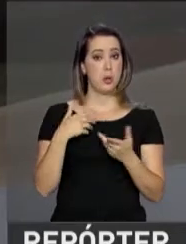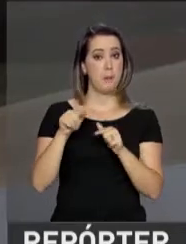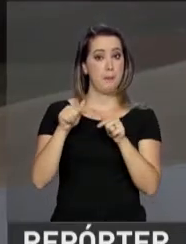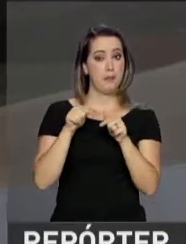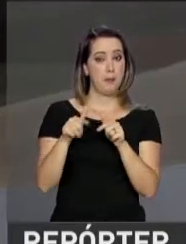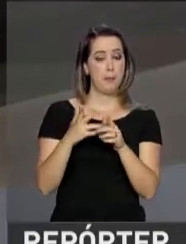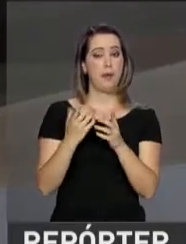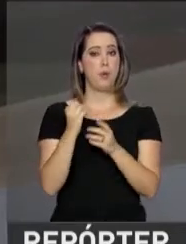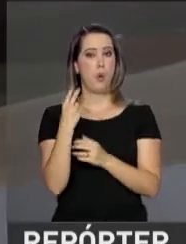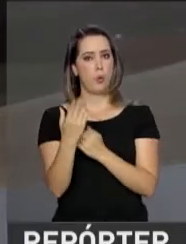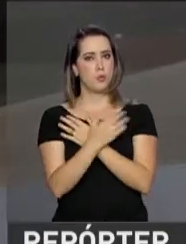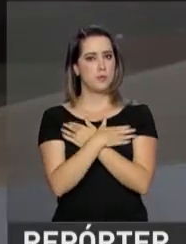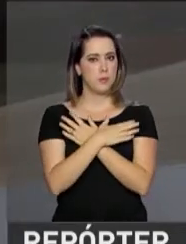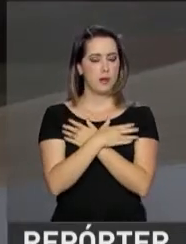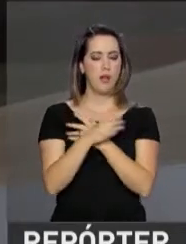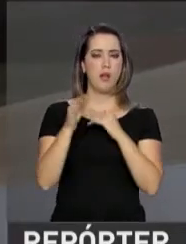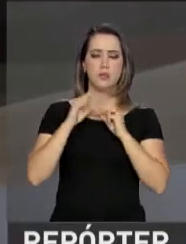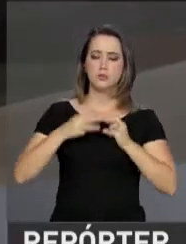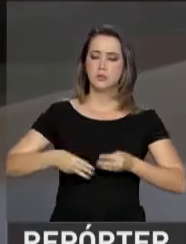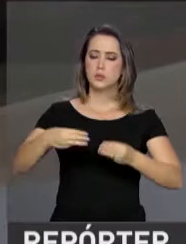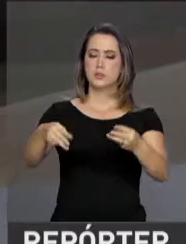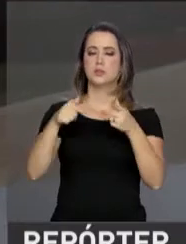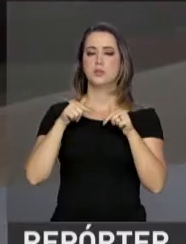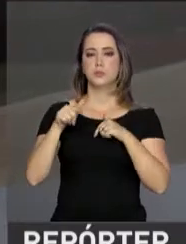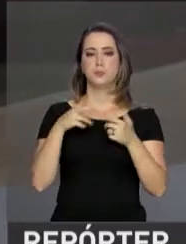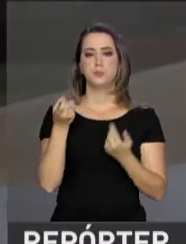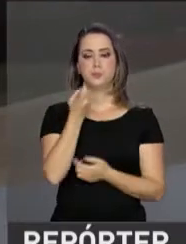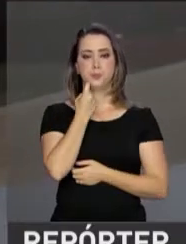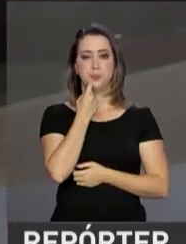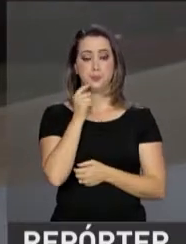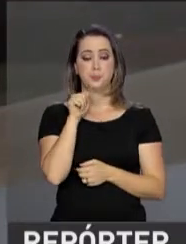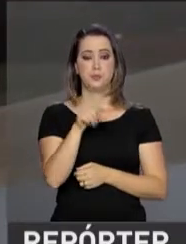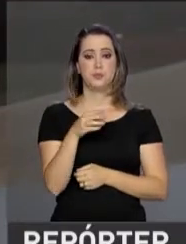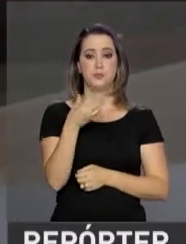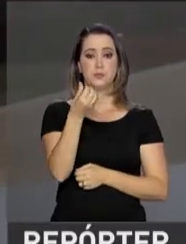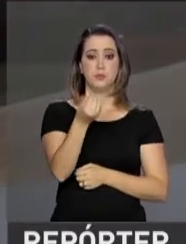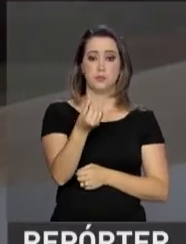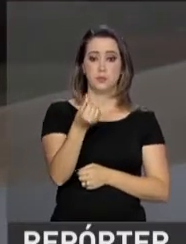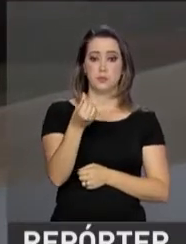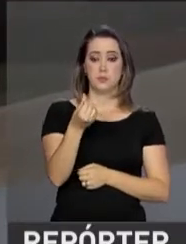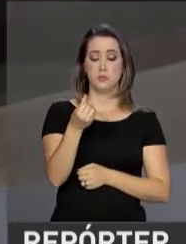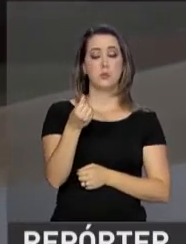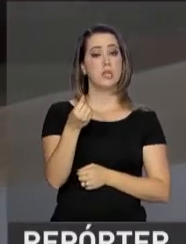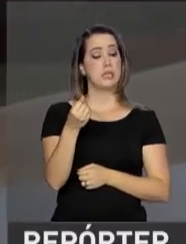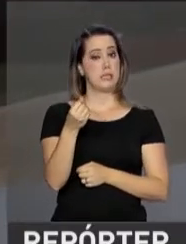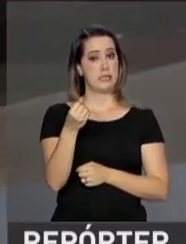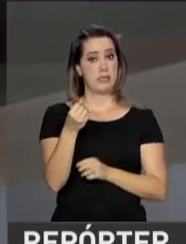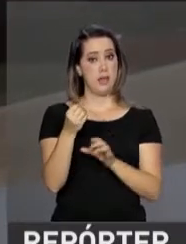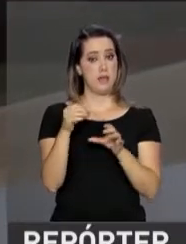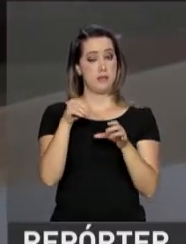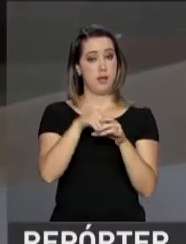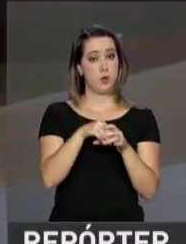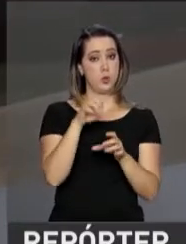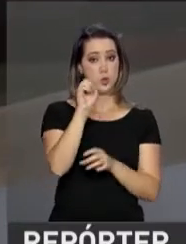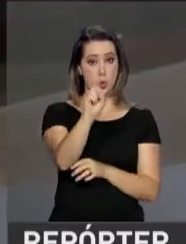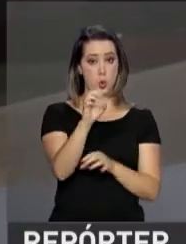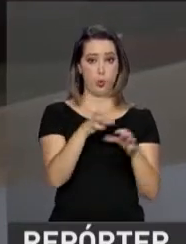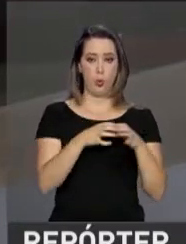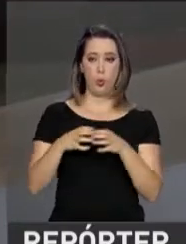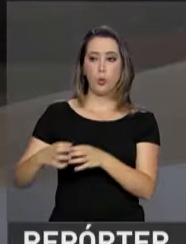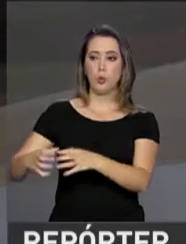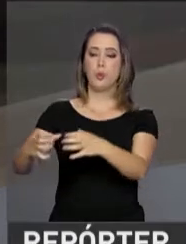desempregados divulgado pelo ministério do trabalho nesta sexta feira seis dos oito principais setores econômicos